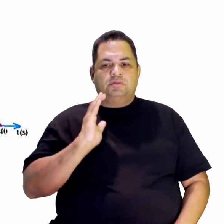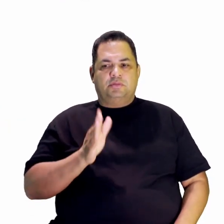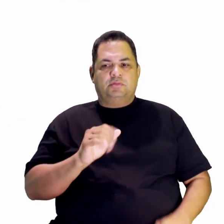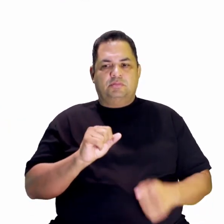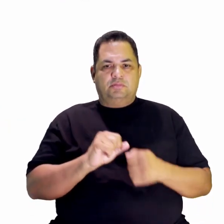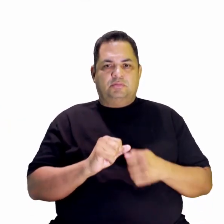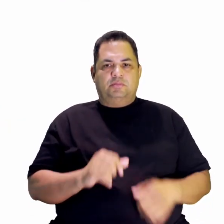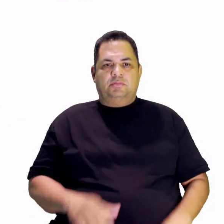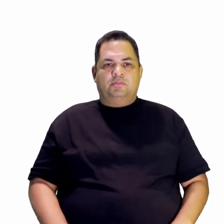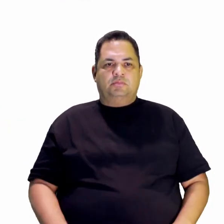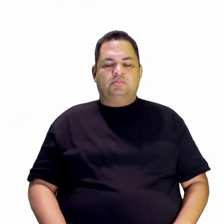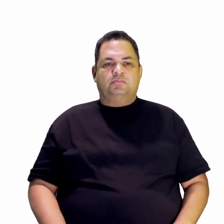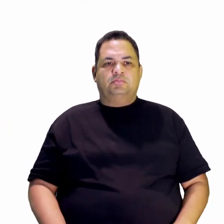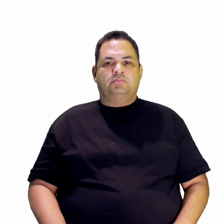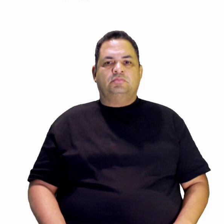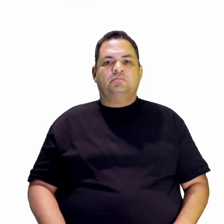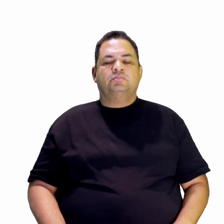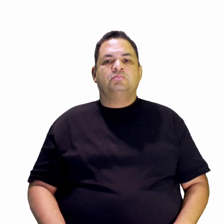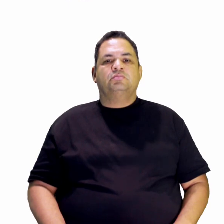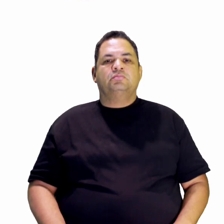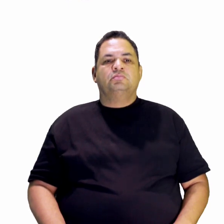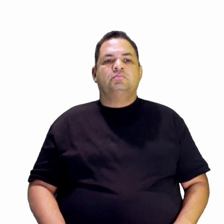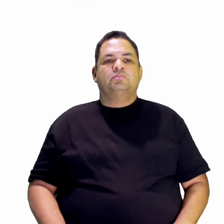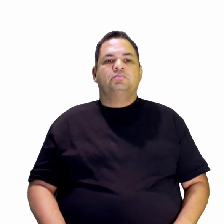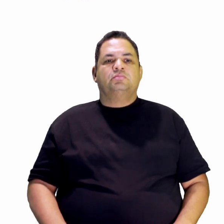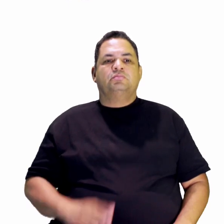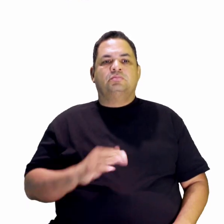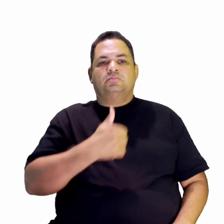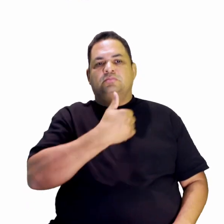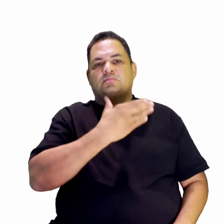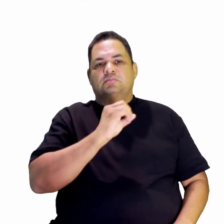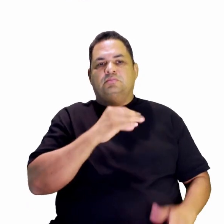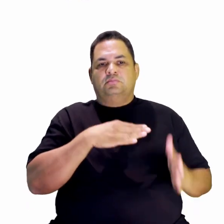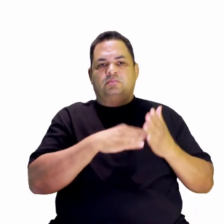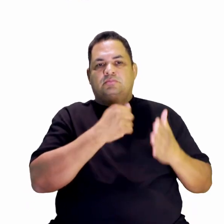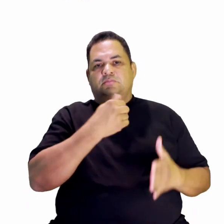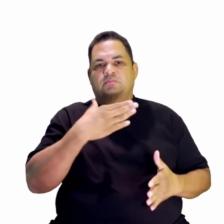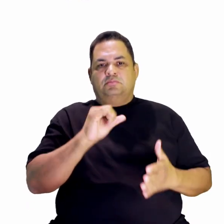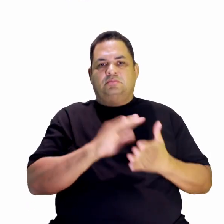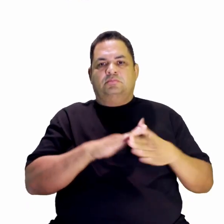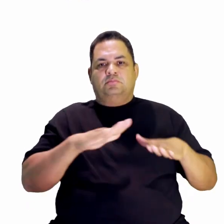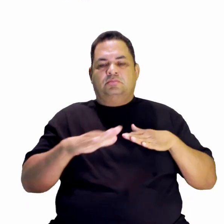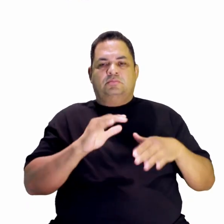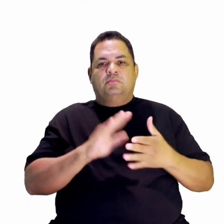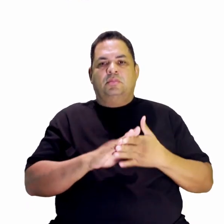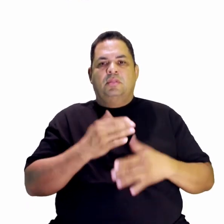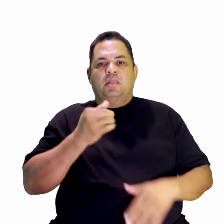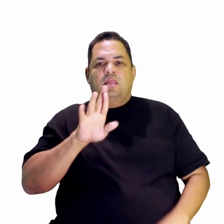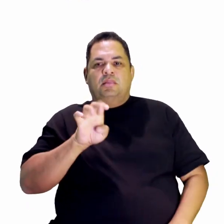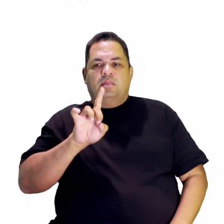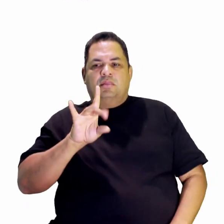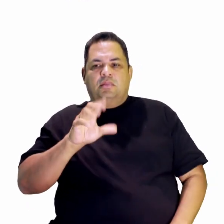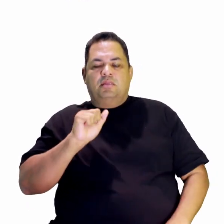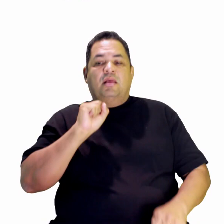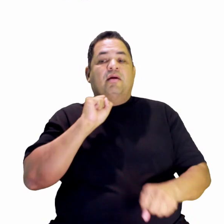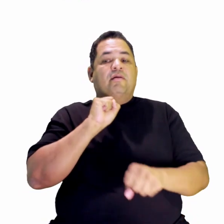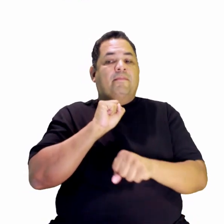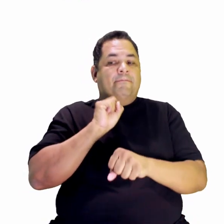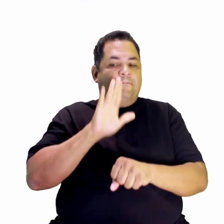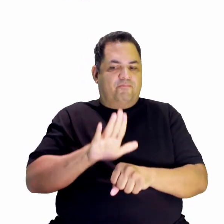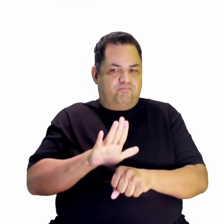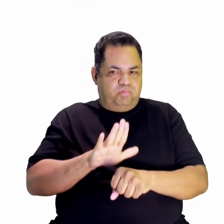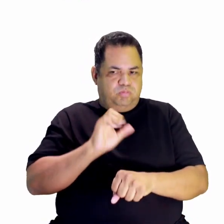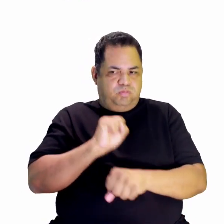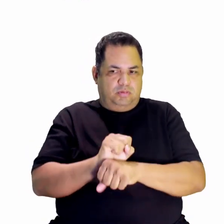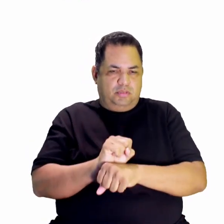já. A do movimento uniforme é mais fácil, né? Já de 100 a 140, o movimento é retardado. Então, vai frear, vai ter